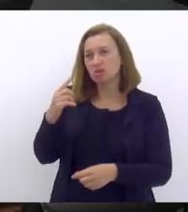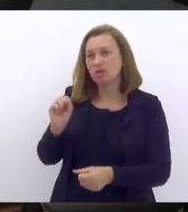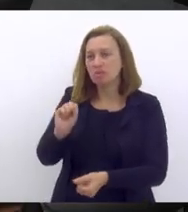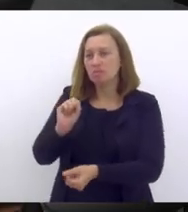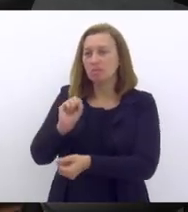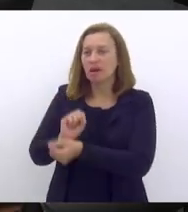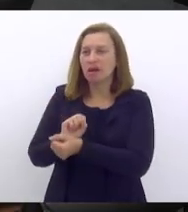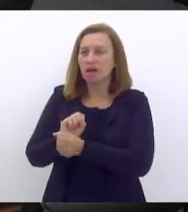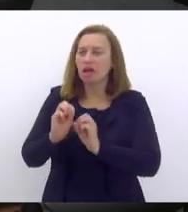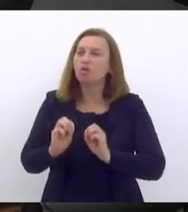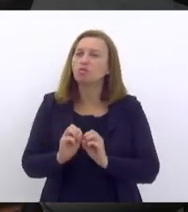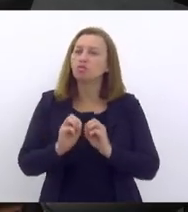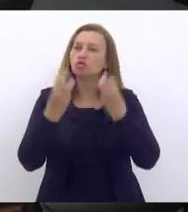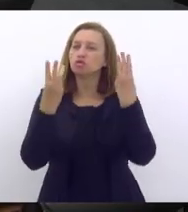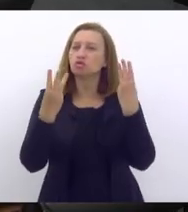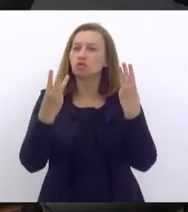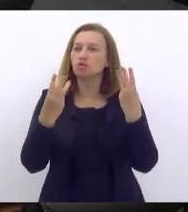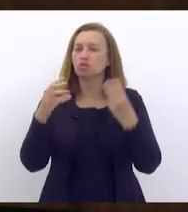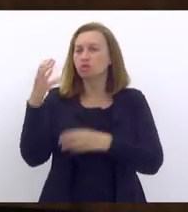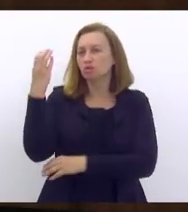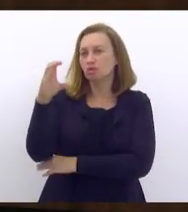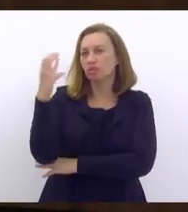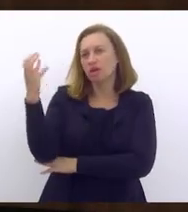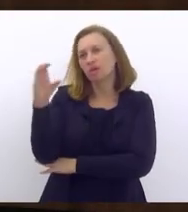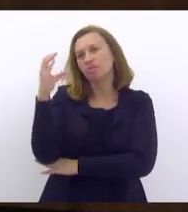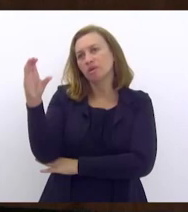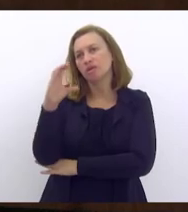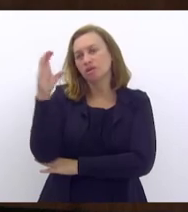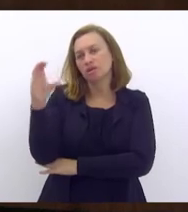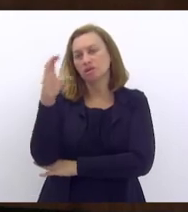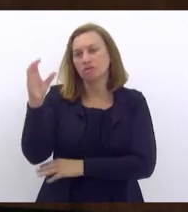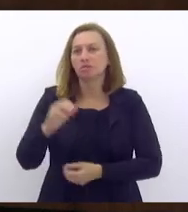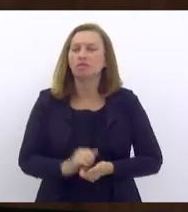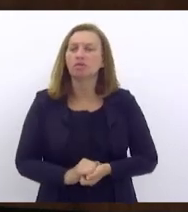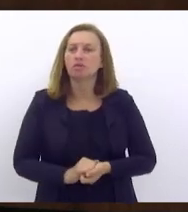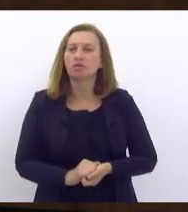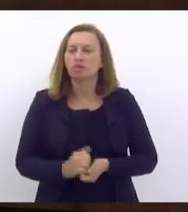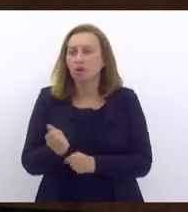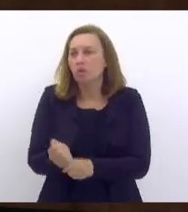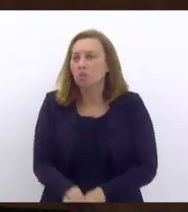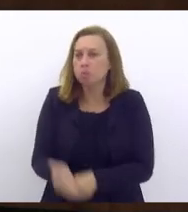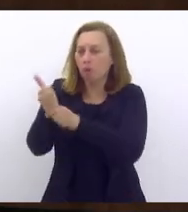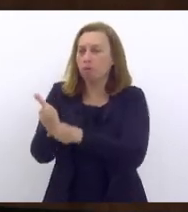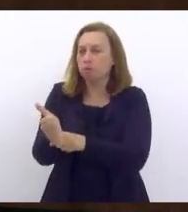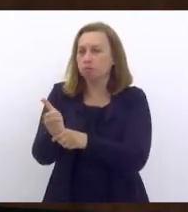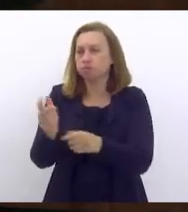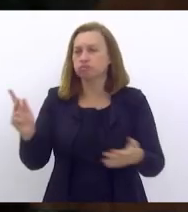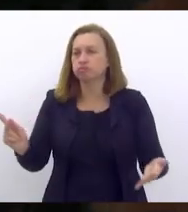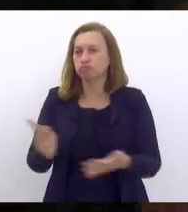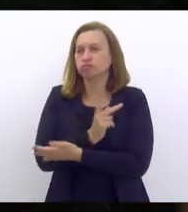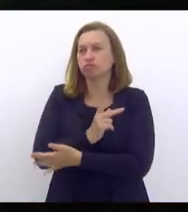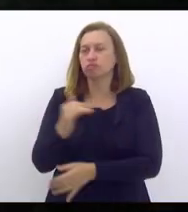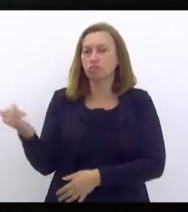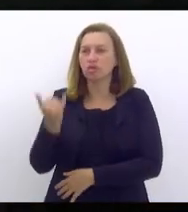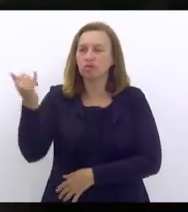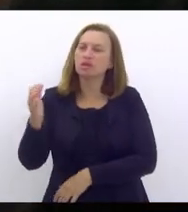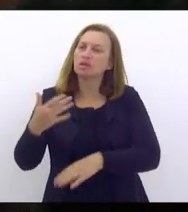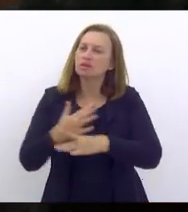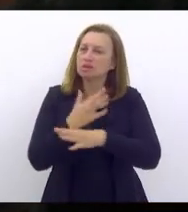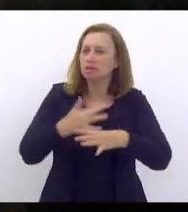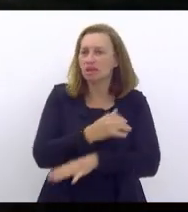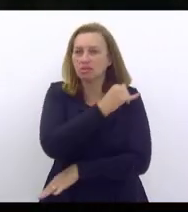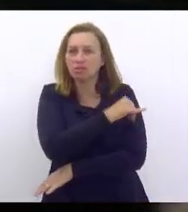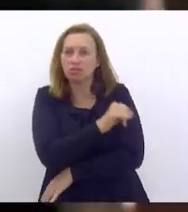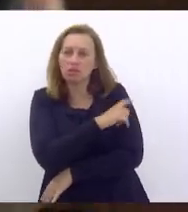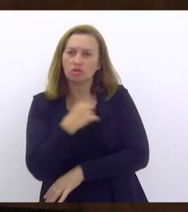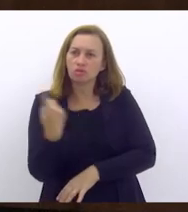razão disso, não permitir que ali acontecesse, por exemplo, o Réveillon tão importante para a cidade do Rio de Janeiro e para o nosso